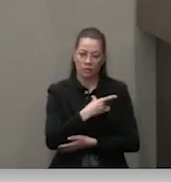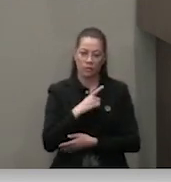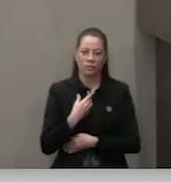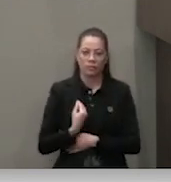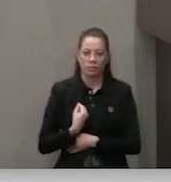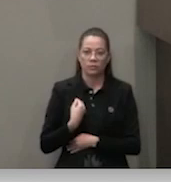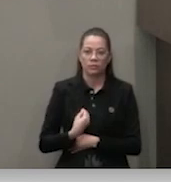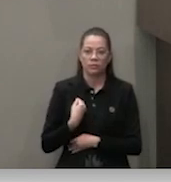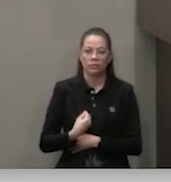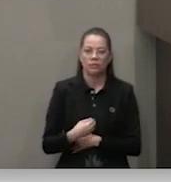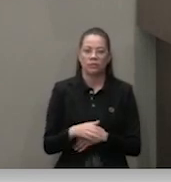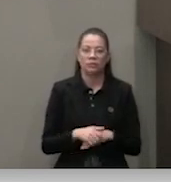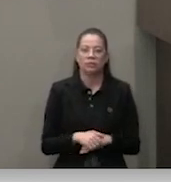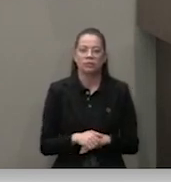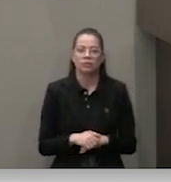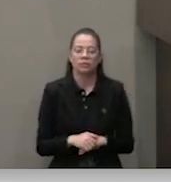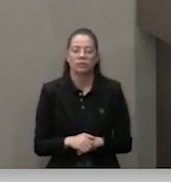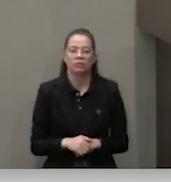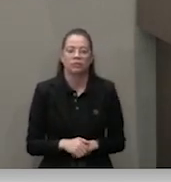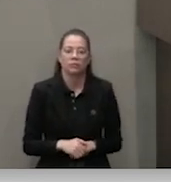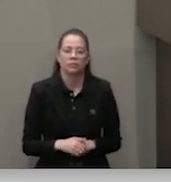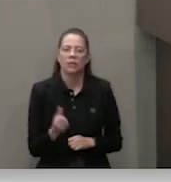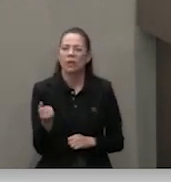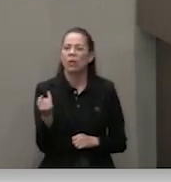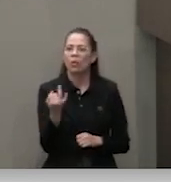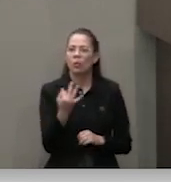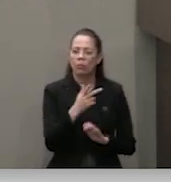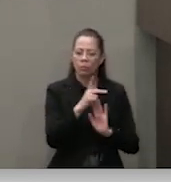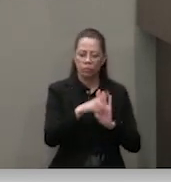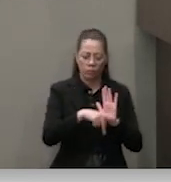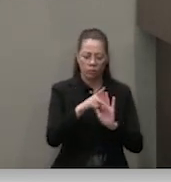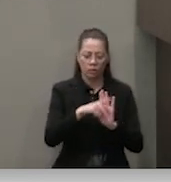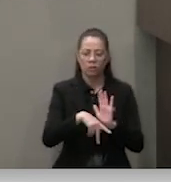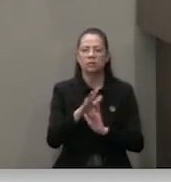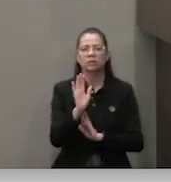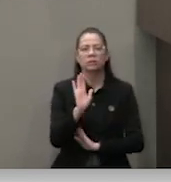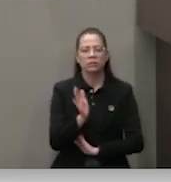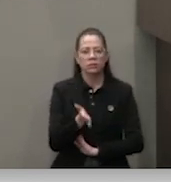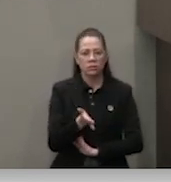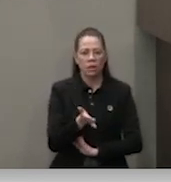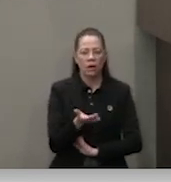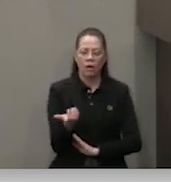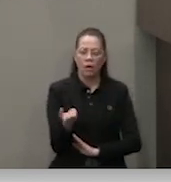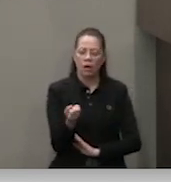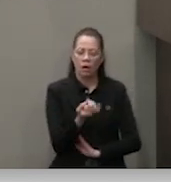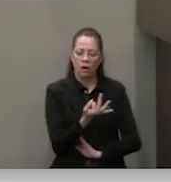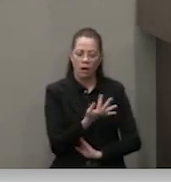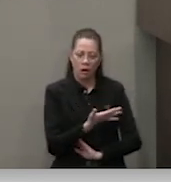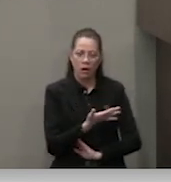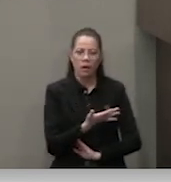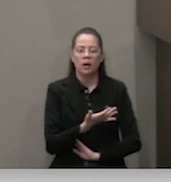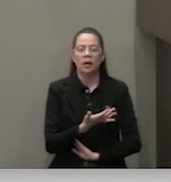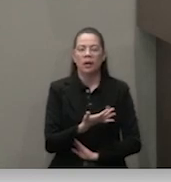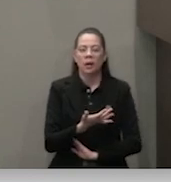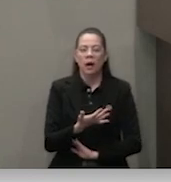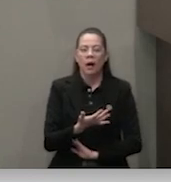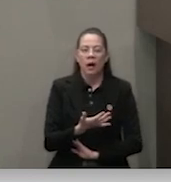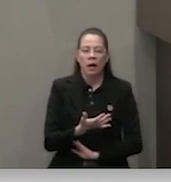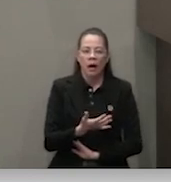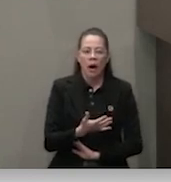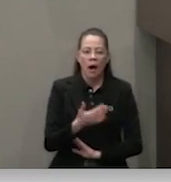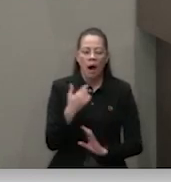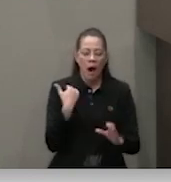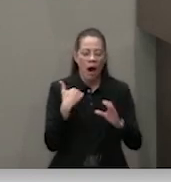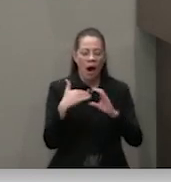vivemos Foram quantos projetos quantos projetos que foram